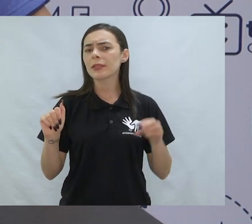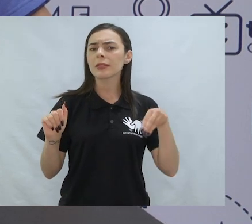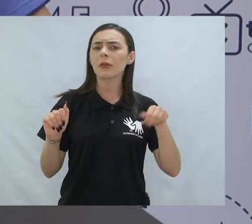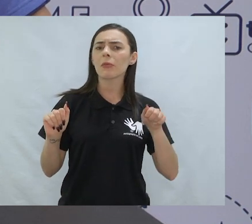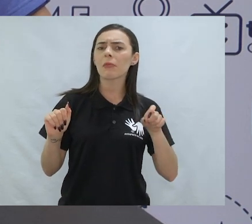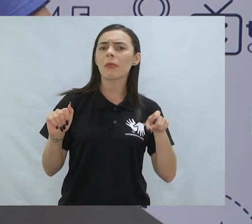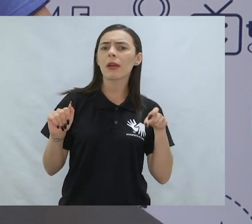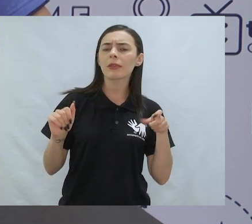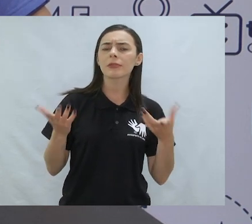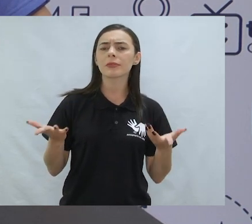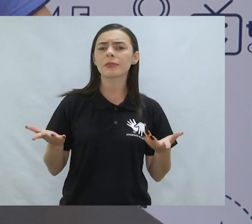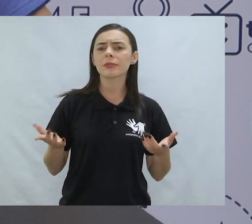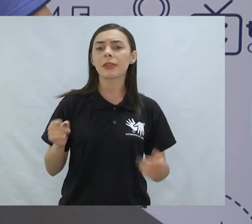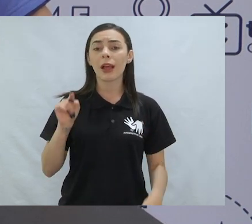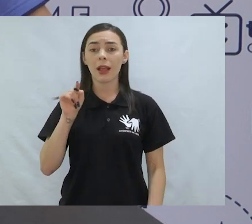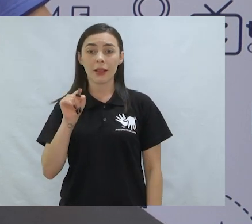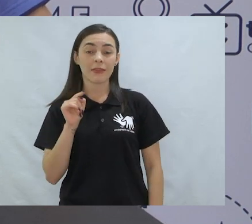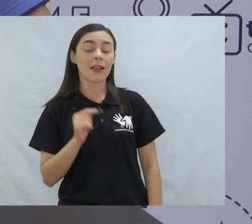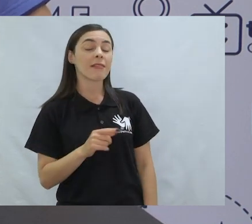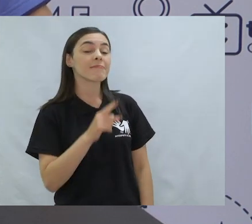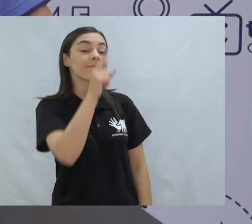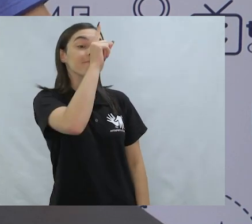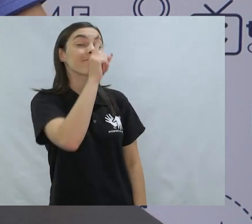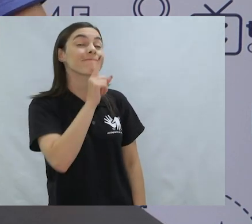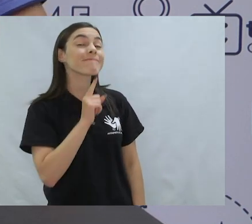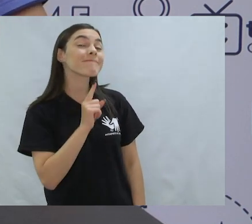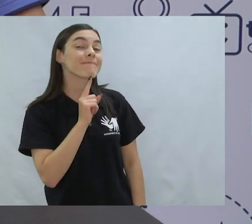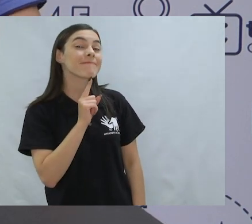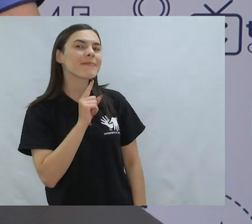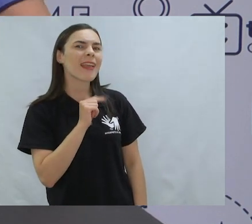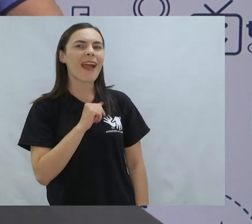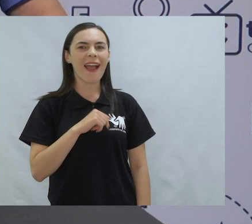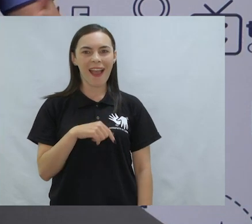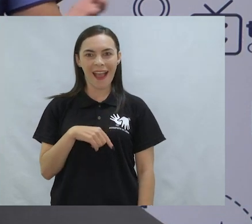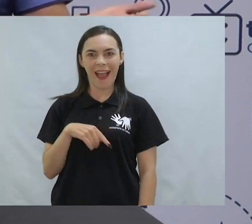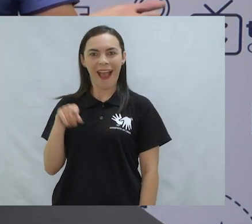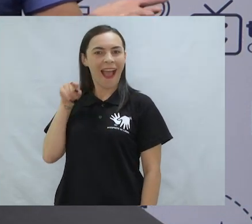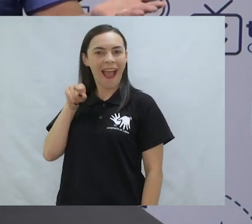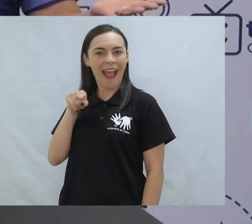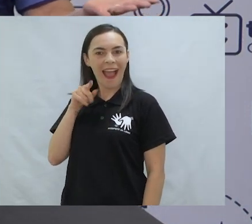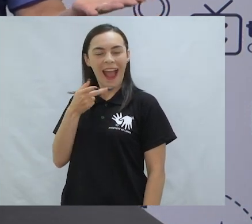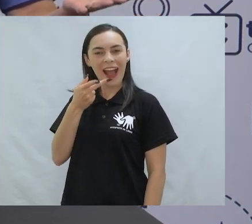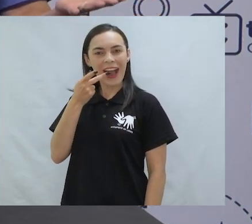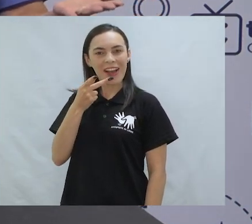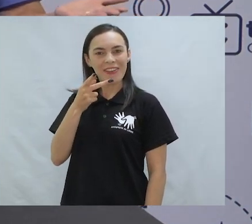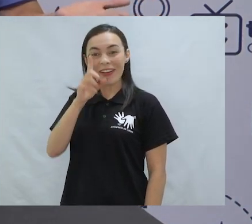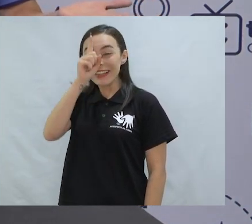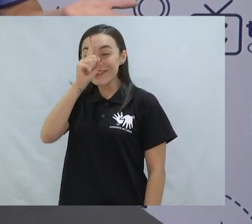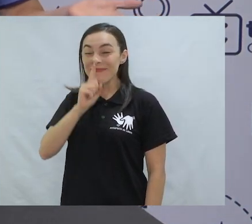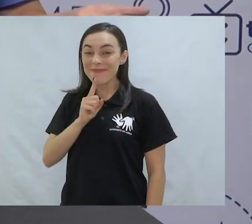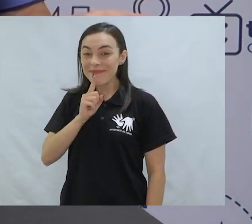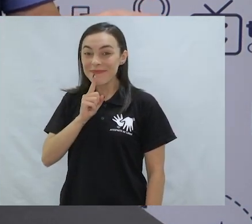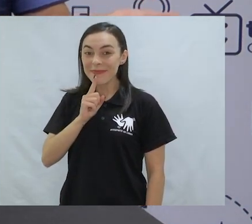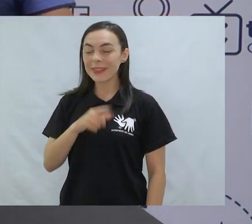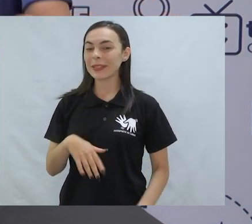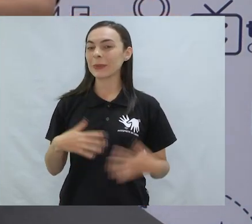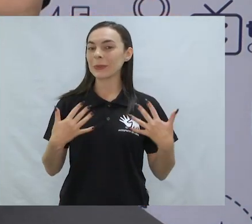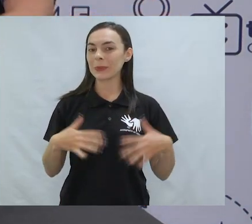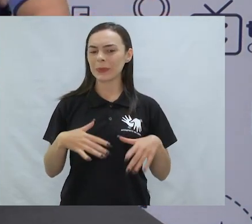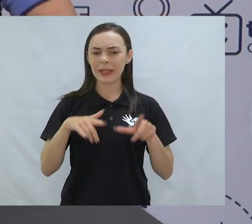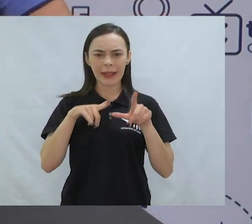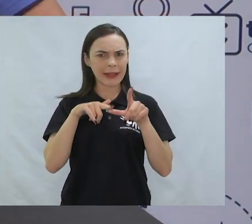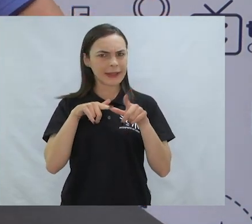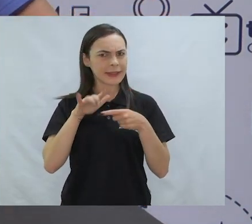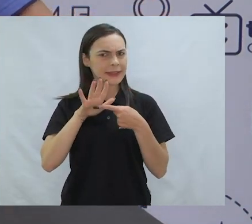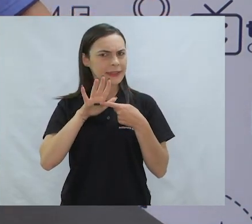Max? Vamos ouvir? Amarelo! Ah, foi a Isa! A Isa falou amarelo e olha